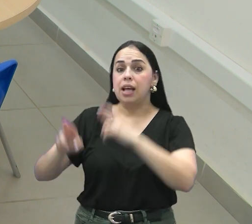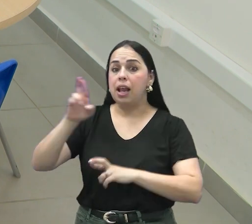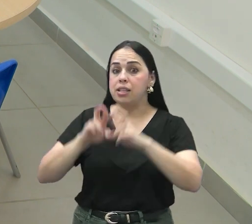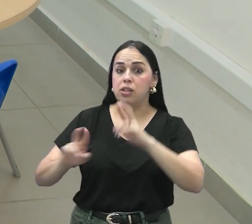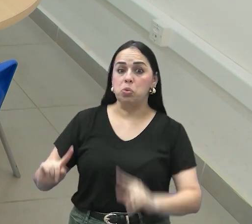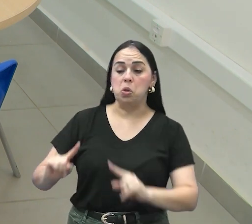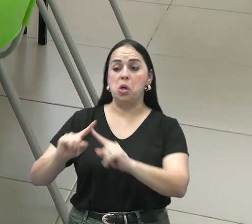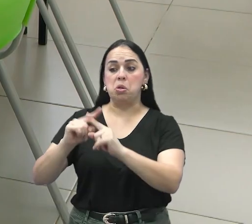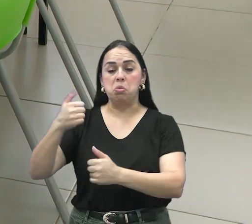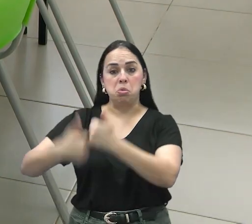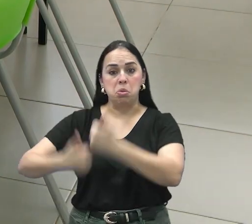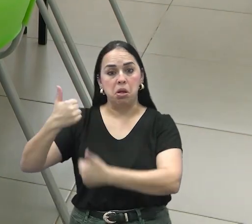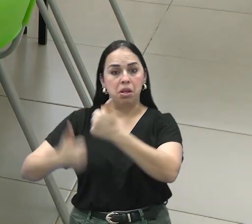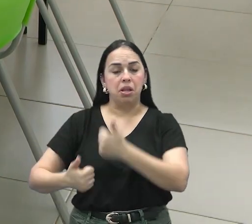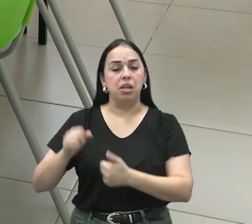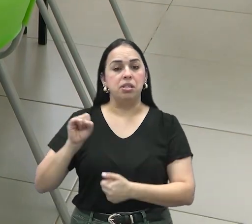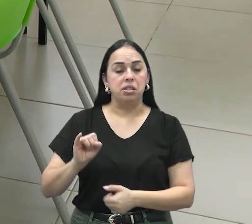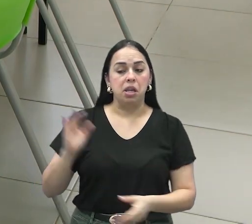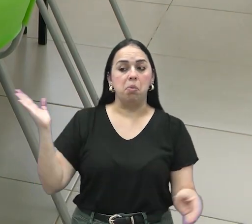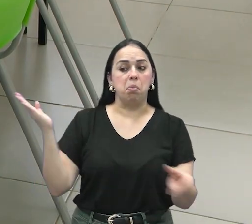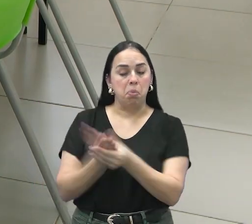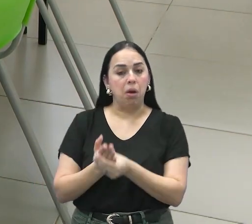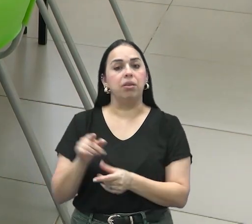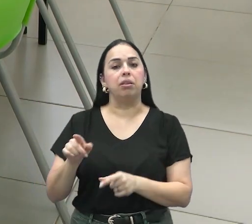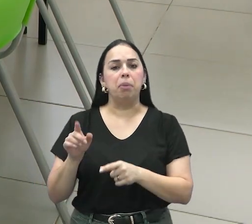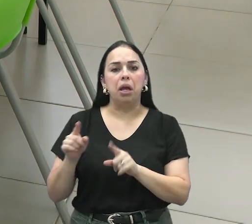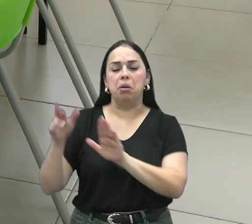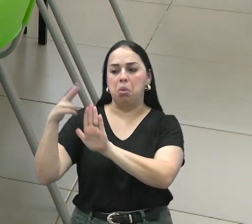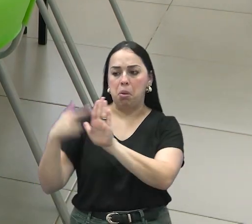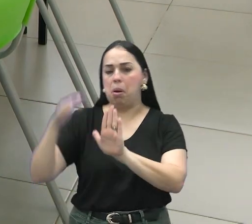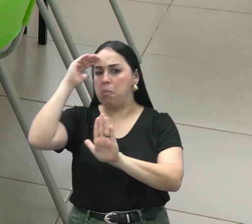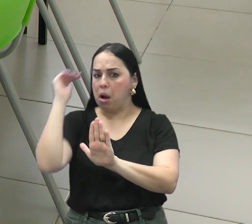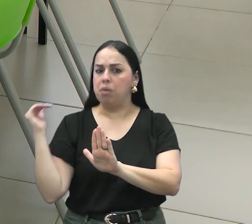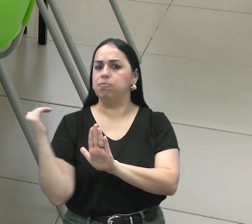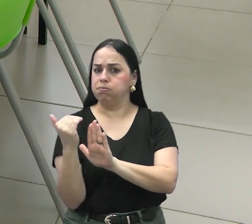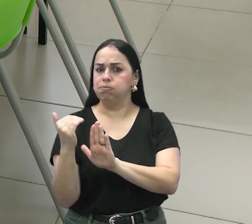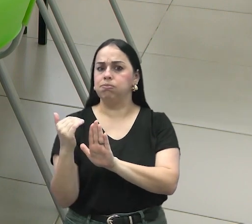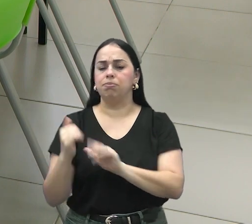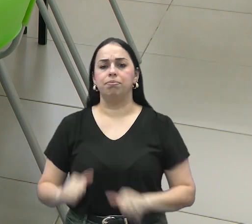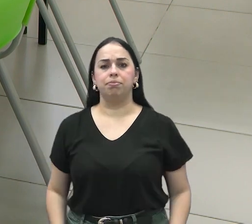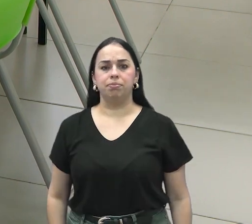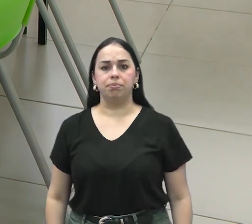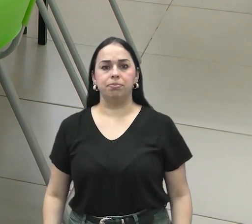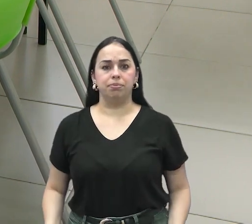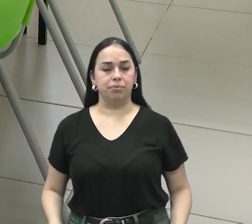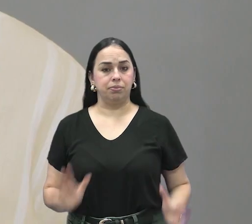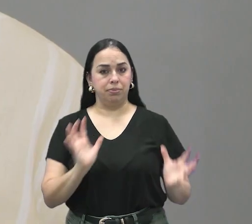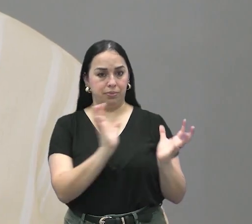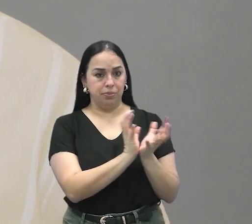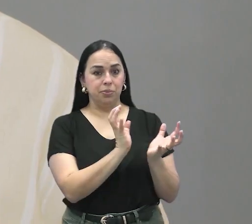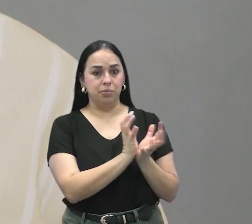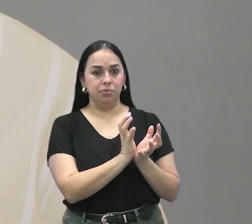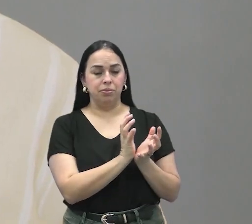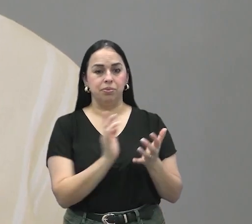a fiscalização e garantir a correta aplicação dos regulamentos de campeonatos esportivos realizados na cidade.